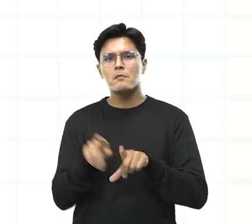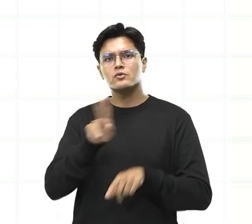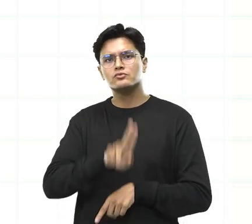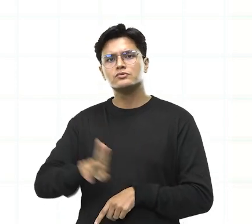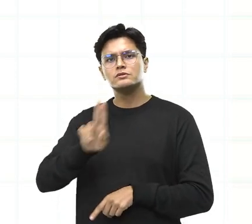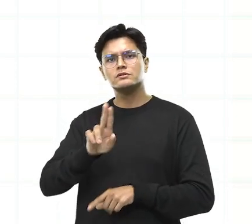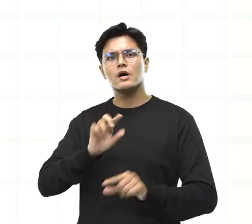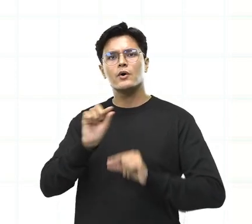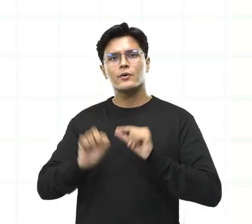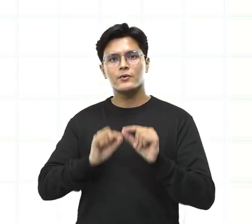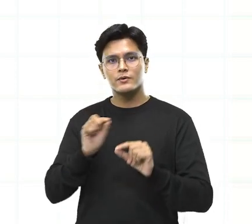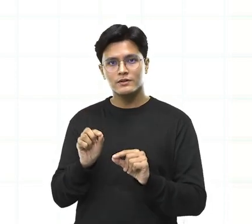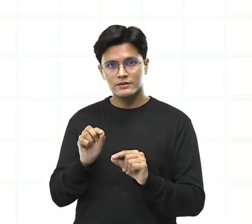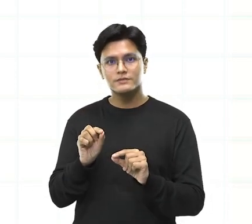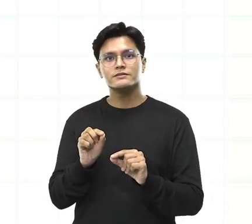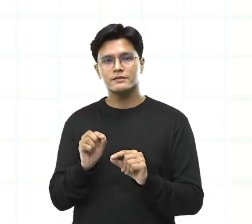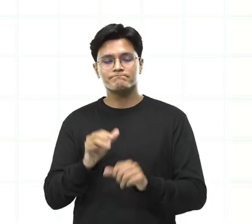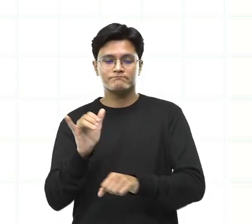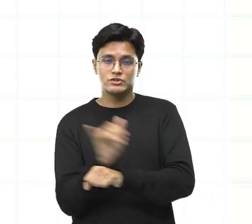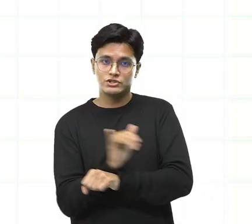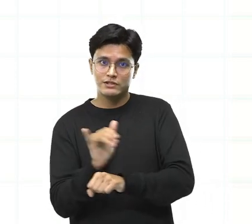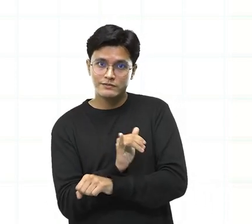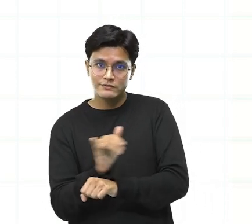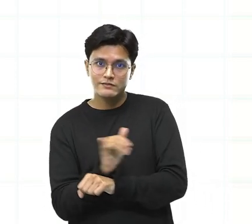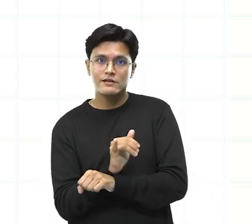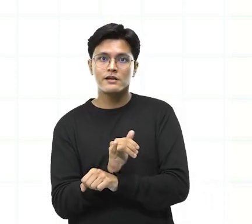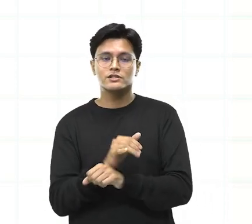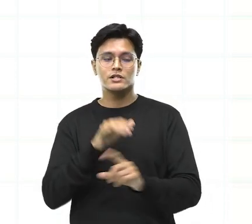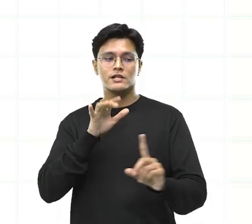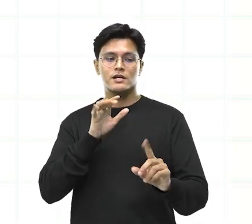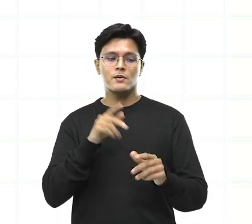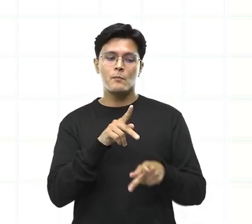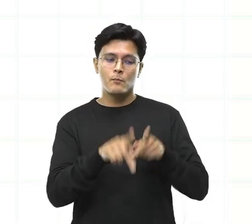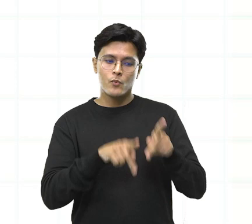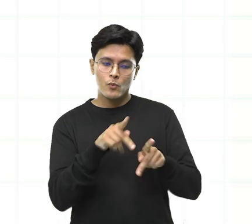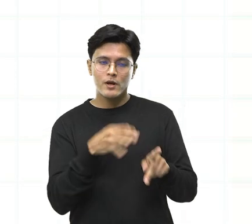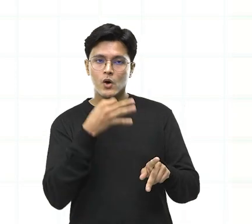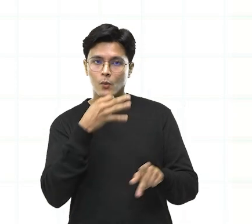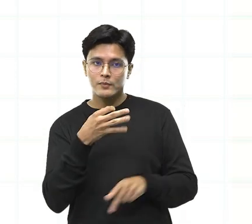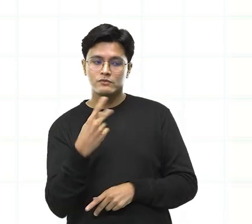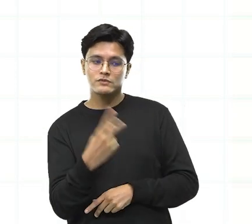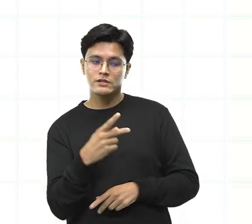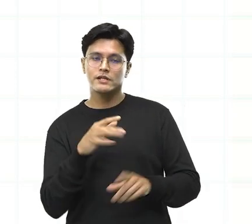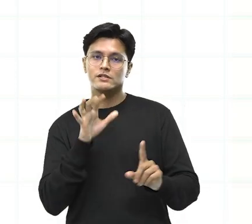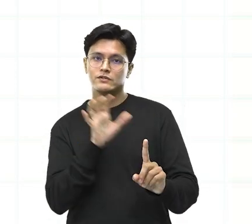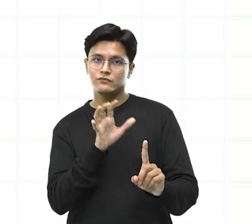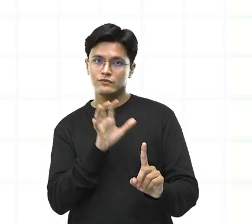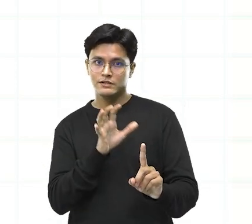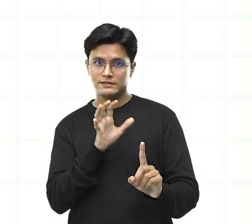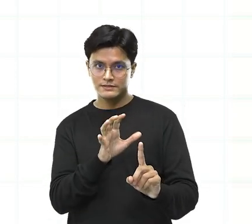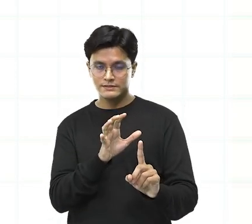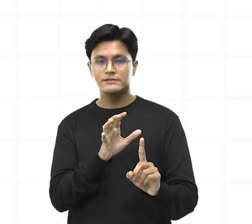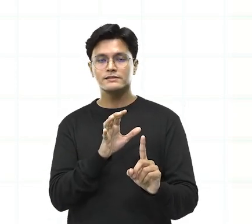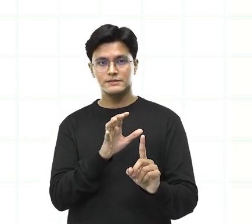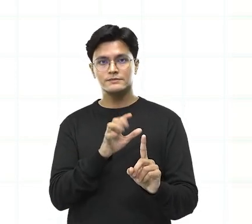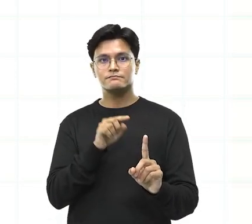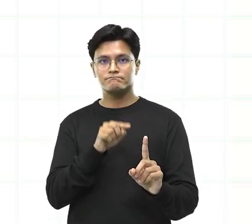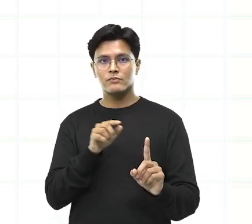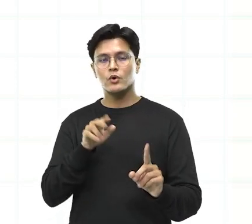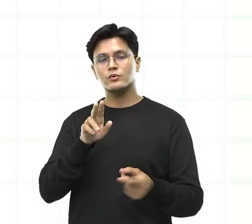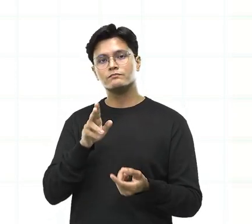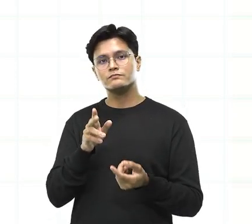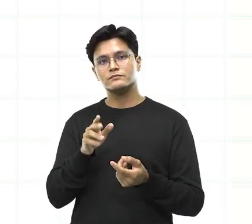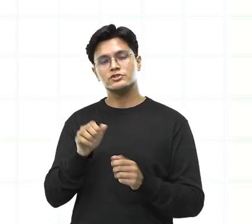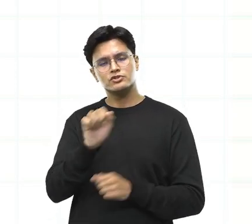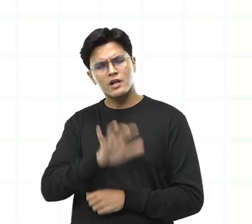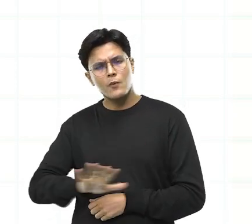ferramenta para influenciar a opinião pública, inserindo-se aí a sua